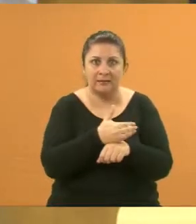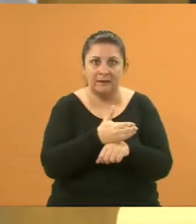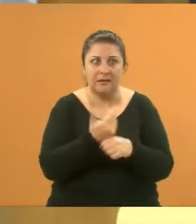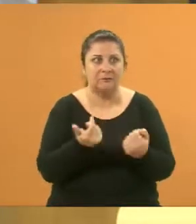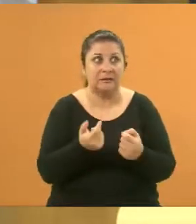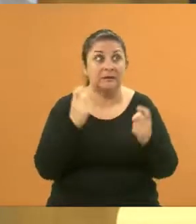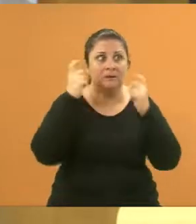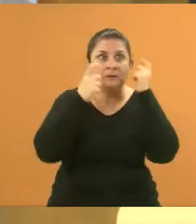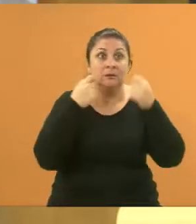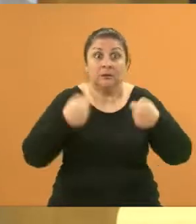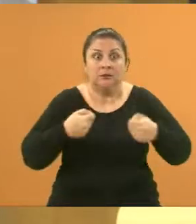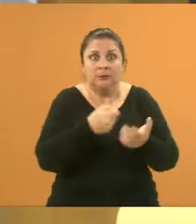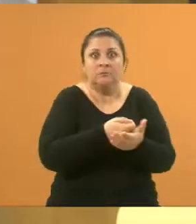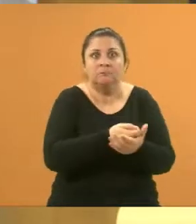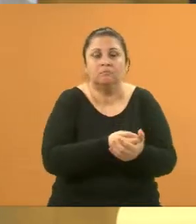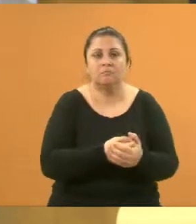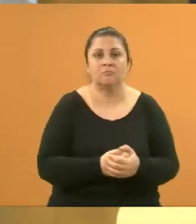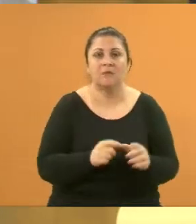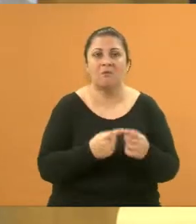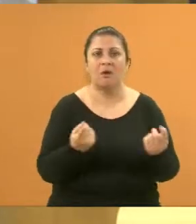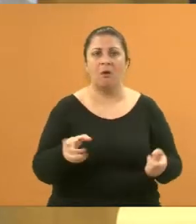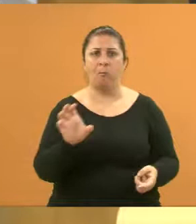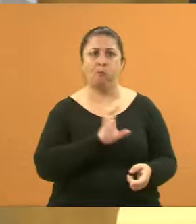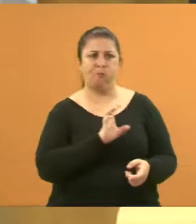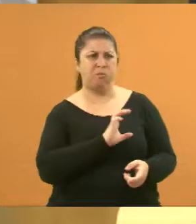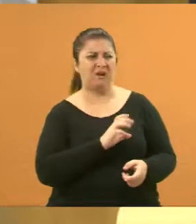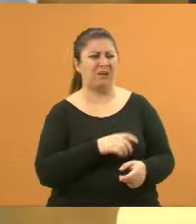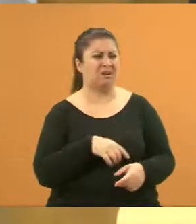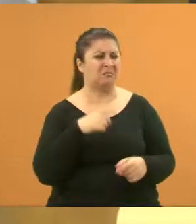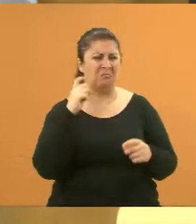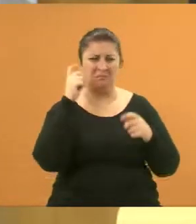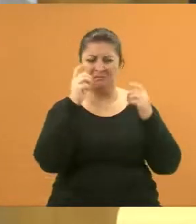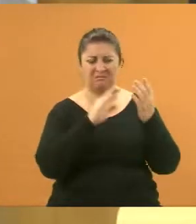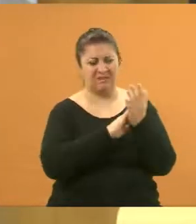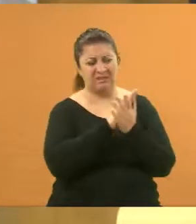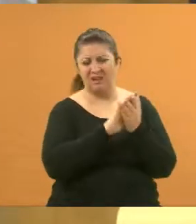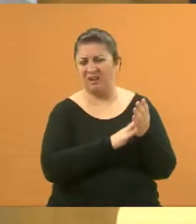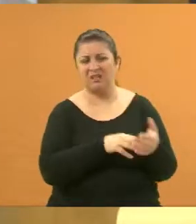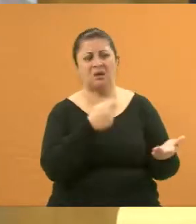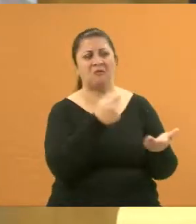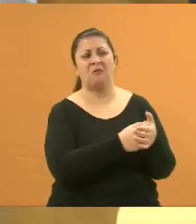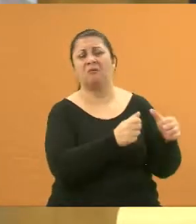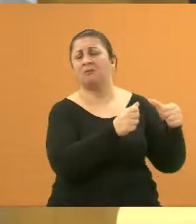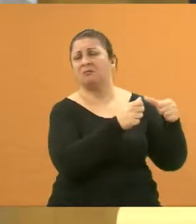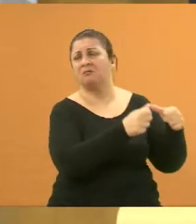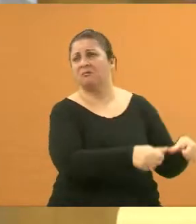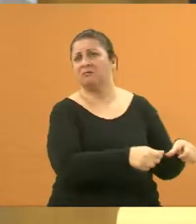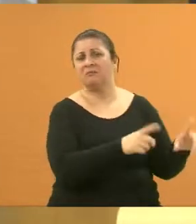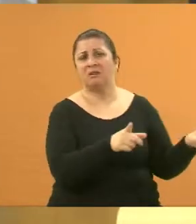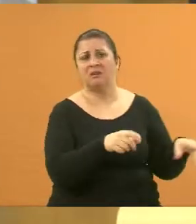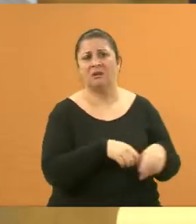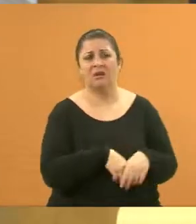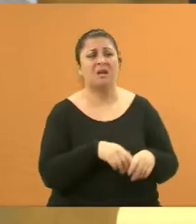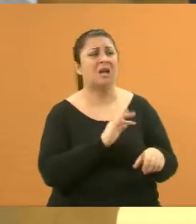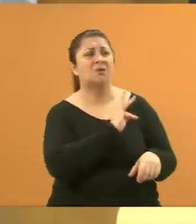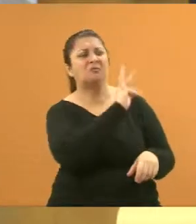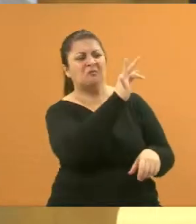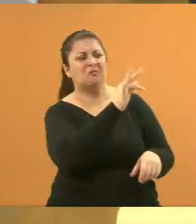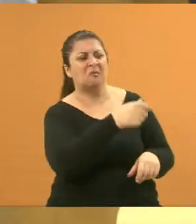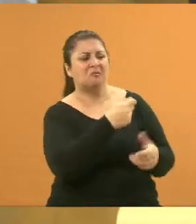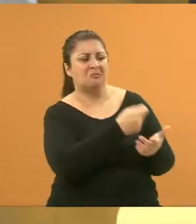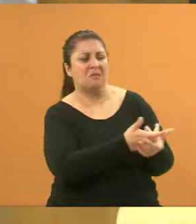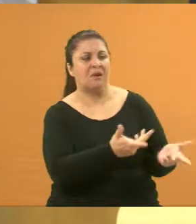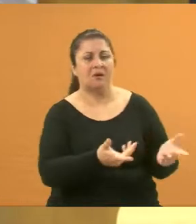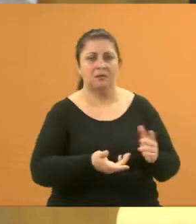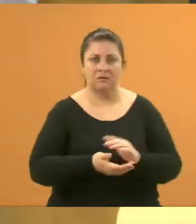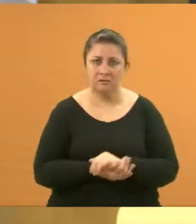para pagar. E os grandes empresários não. Eles compram, deixam ali, eles ficam apostando nisso.